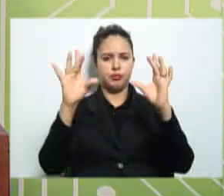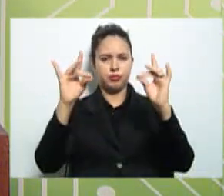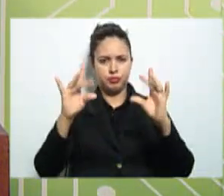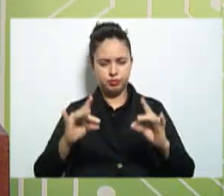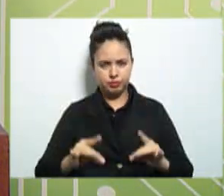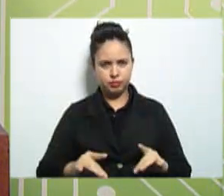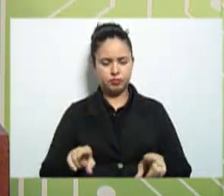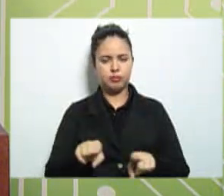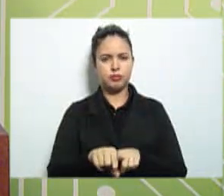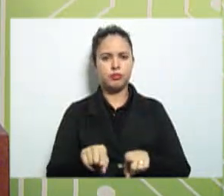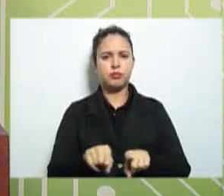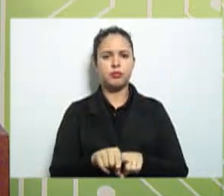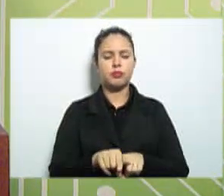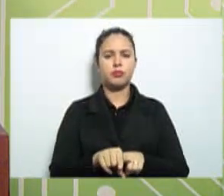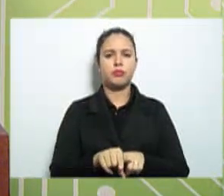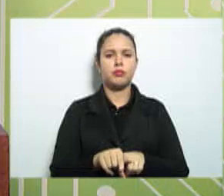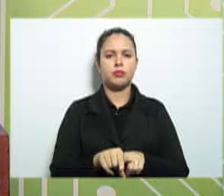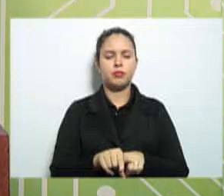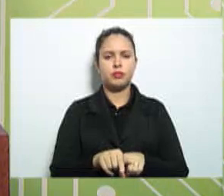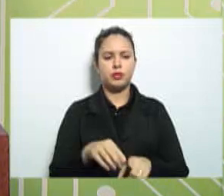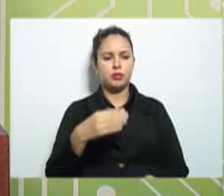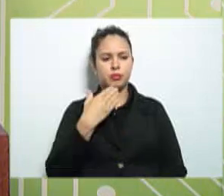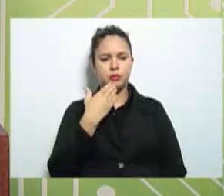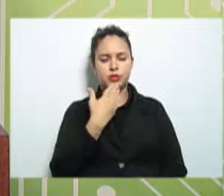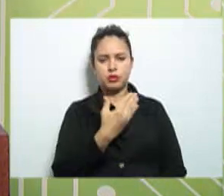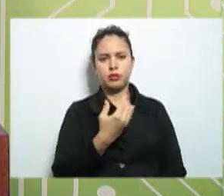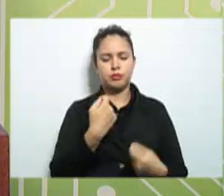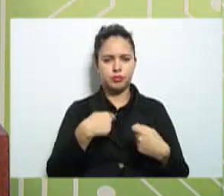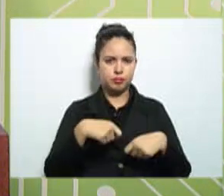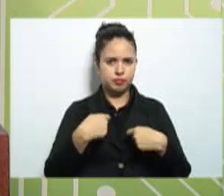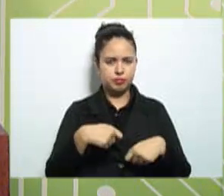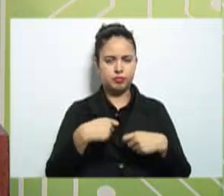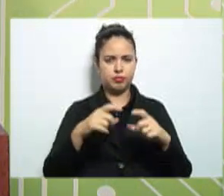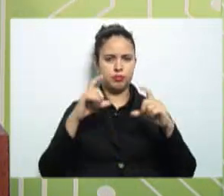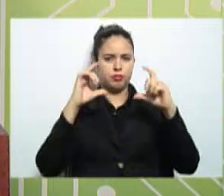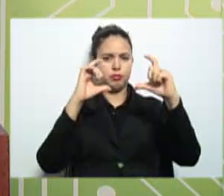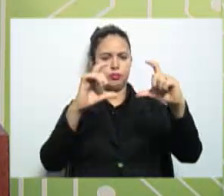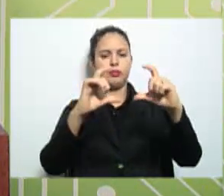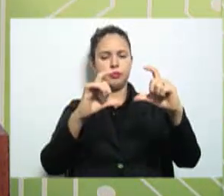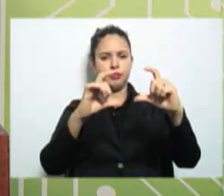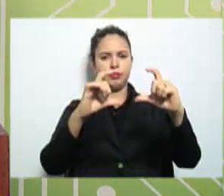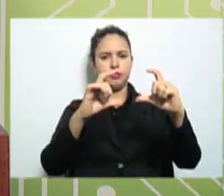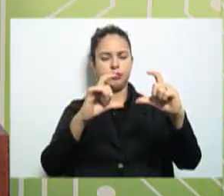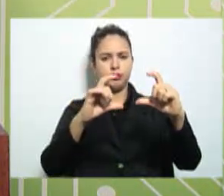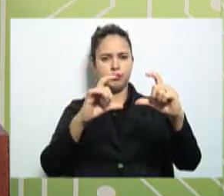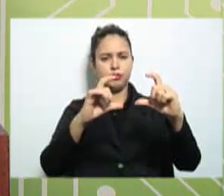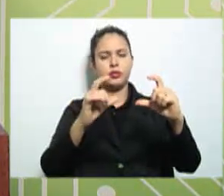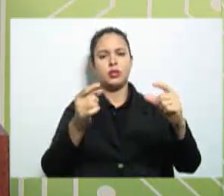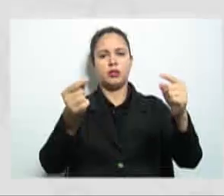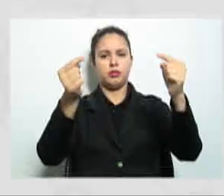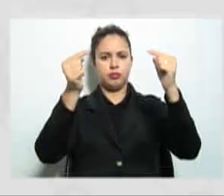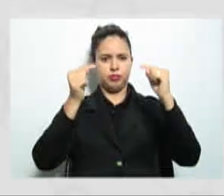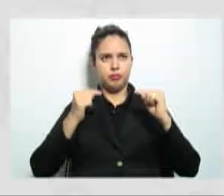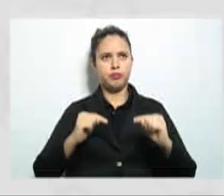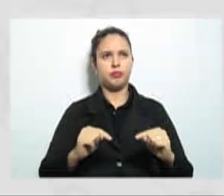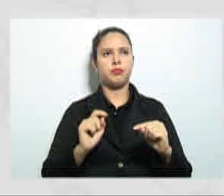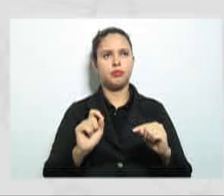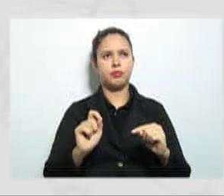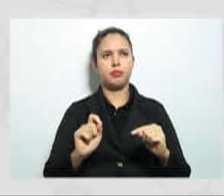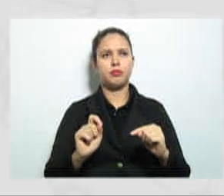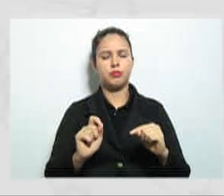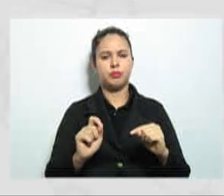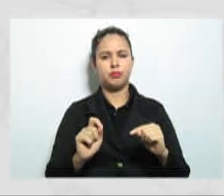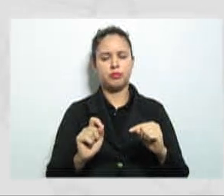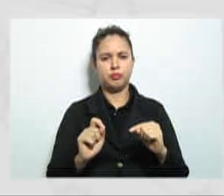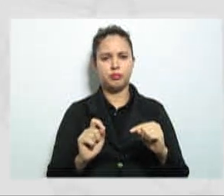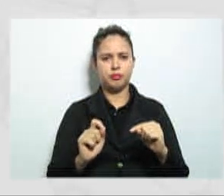requerente quanto o pedido deve ser feito em um único parágrafo. Terminou, vem o fecho. Qual é o fecho